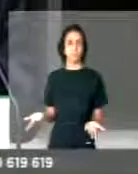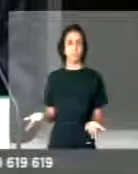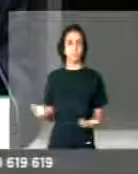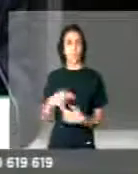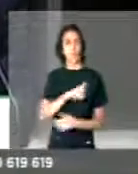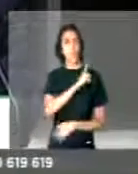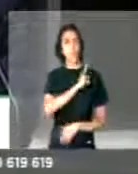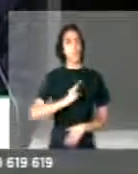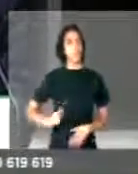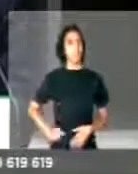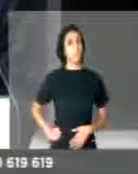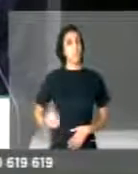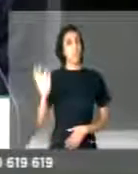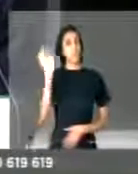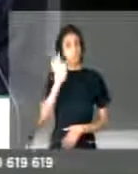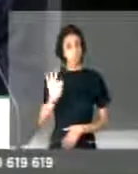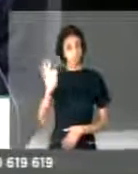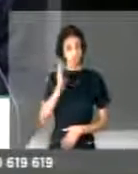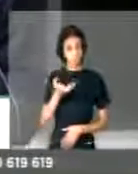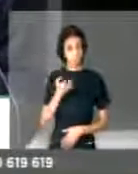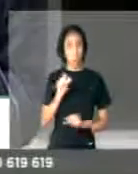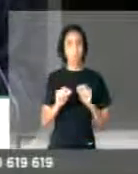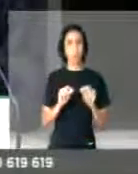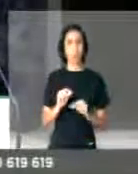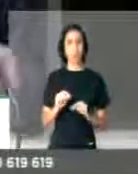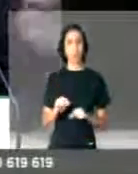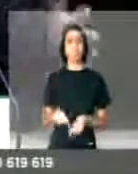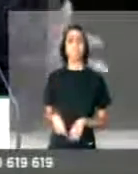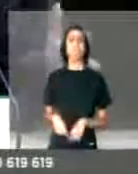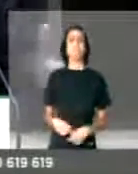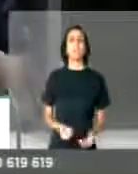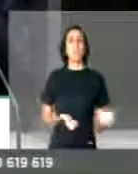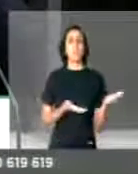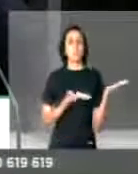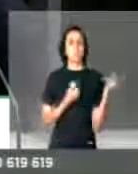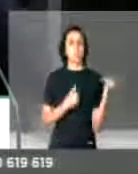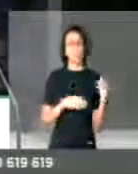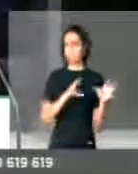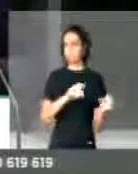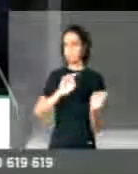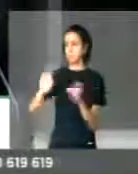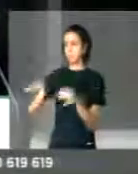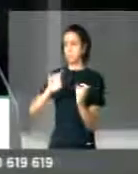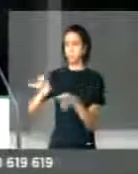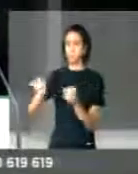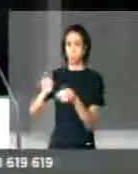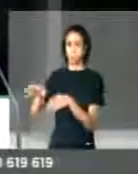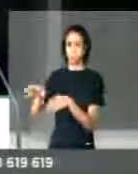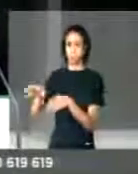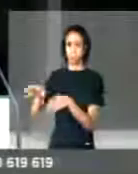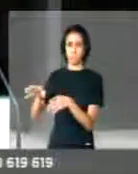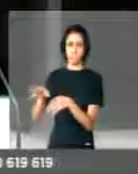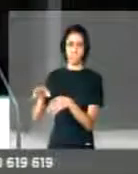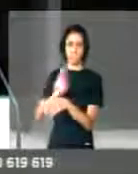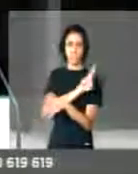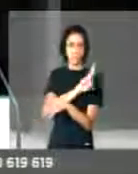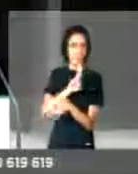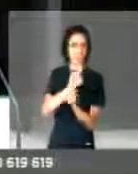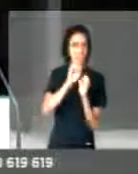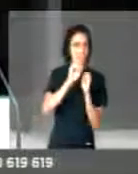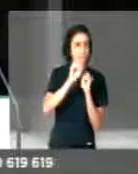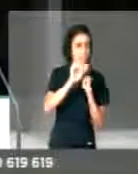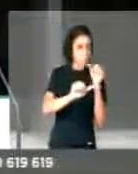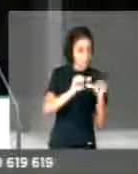quer chamar depósito de jovens de reforma de ensino médio. Nossas escolas, menos